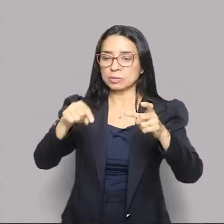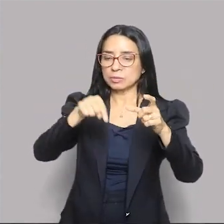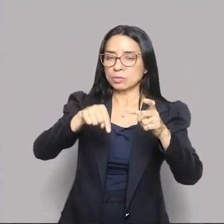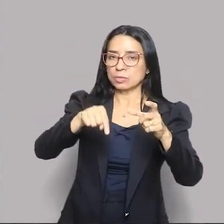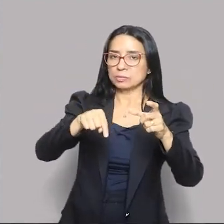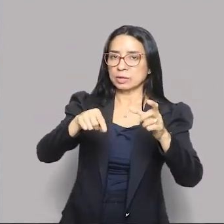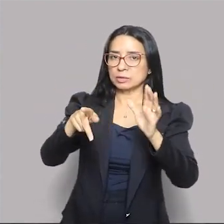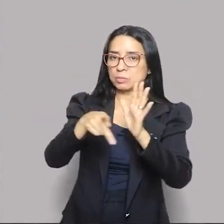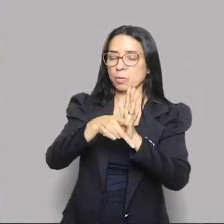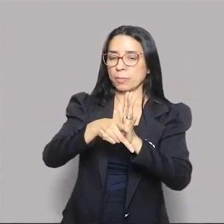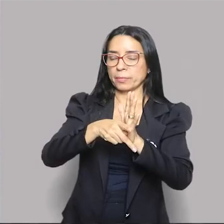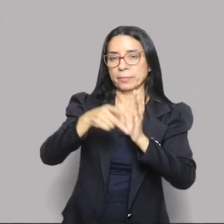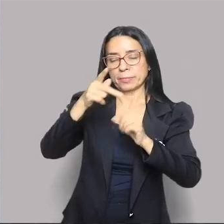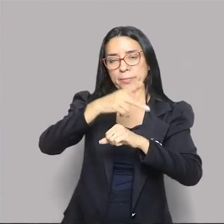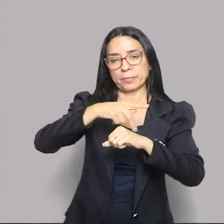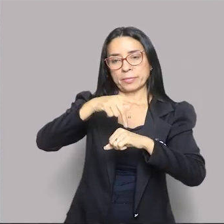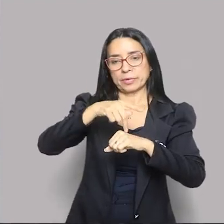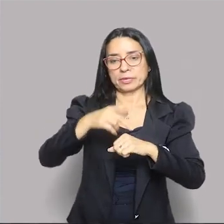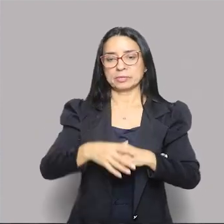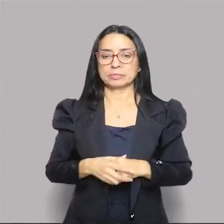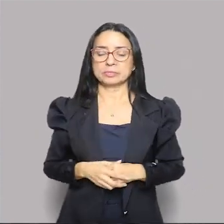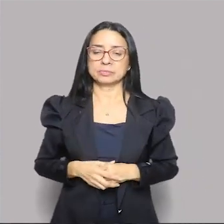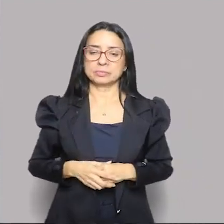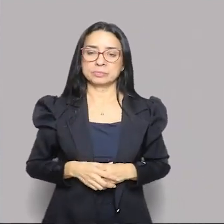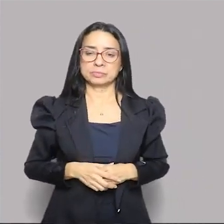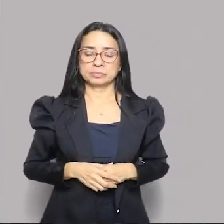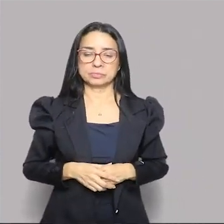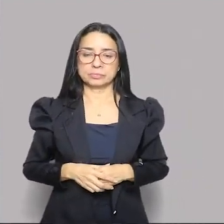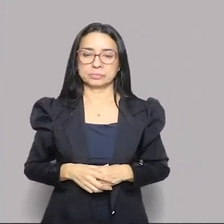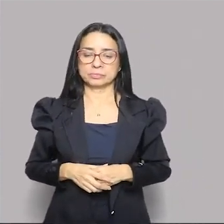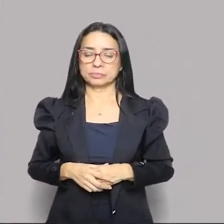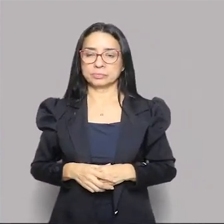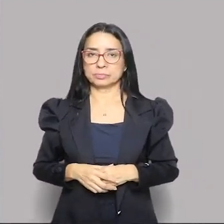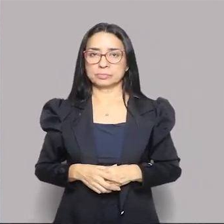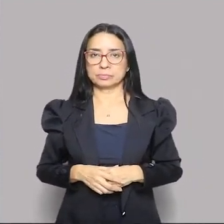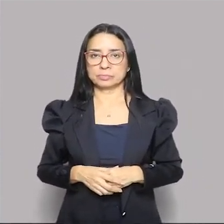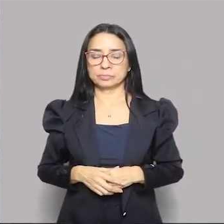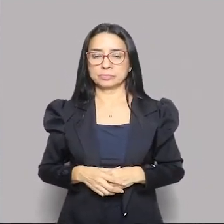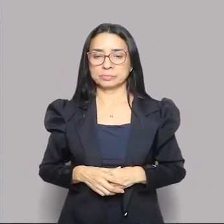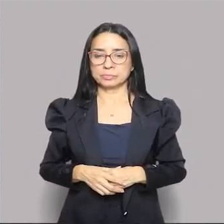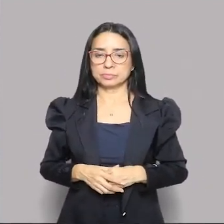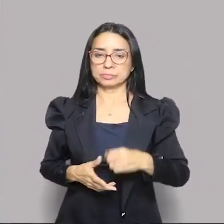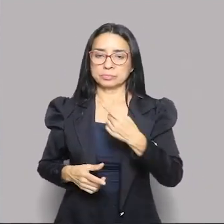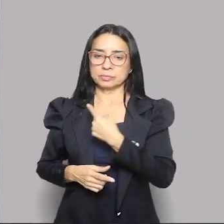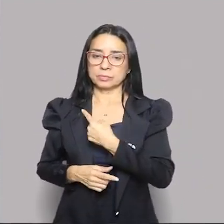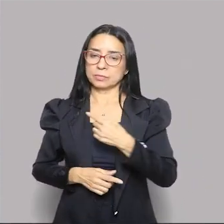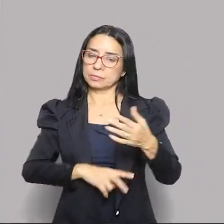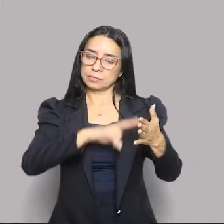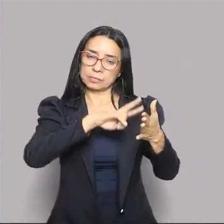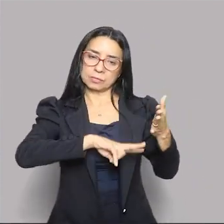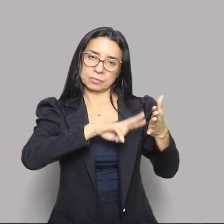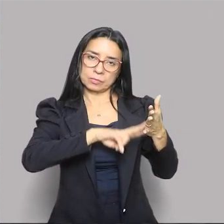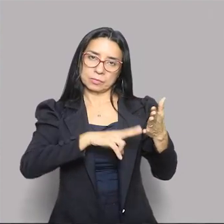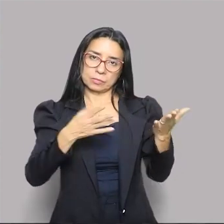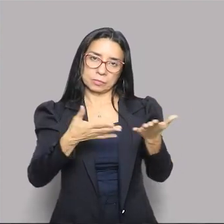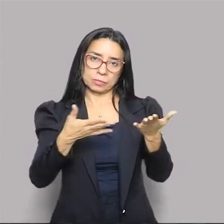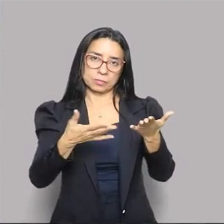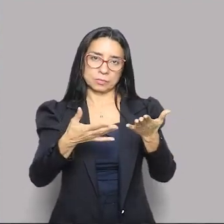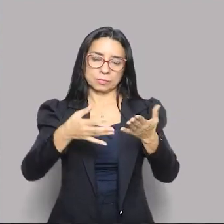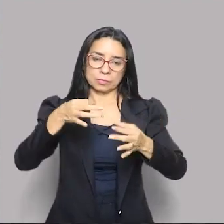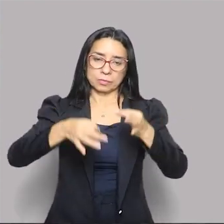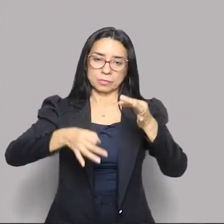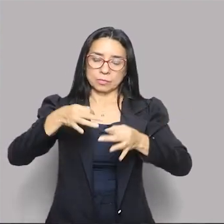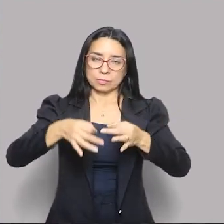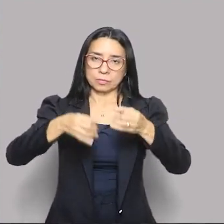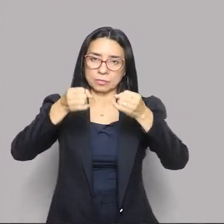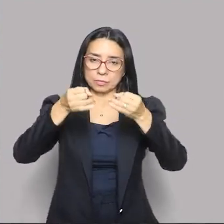né? Esse aspecto, retomei aqui, ó, uma coesão aqui de retomada, esse aspecto lá vem a justificativa. Se